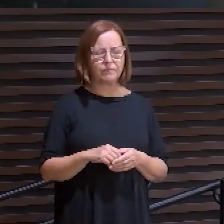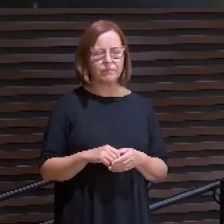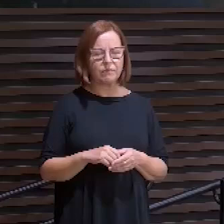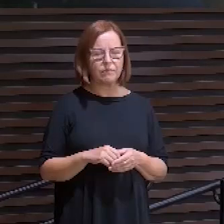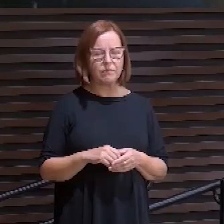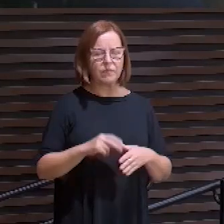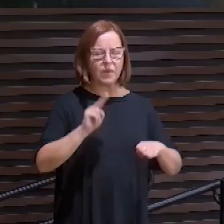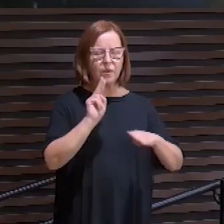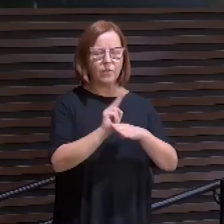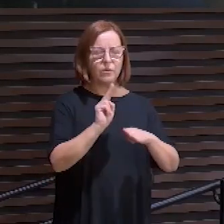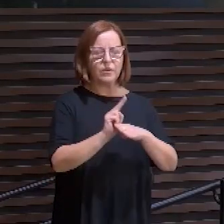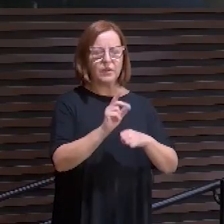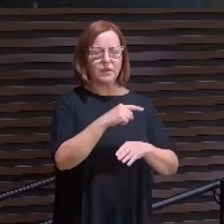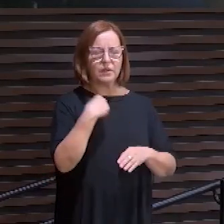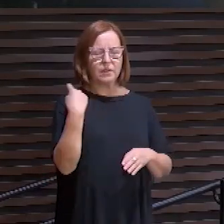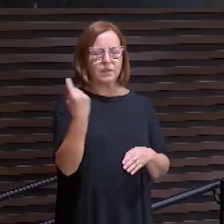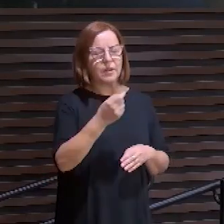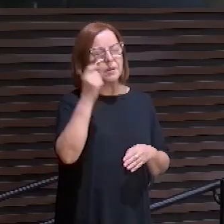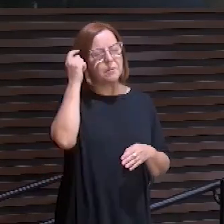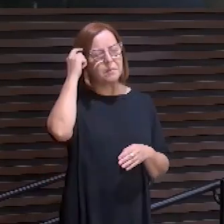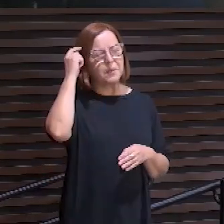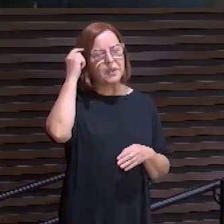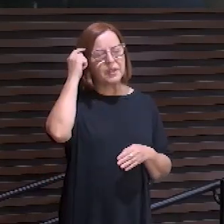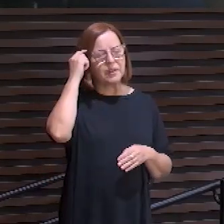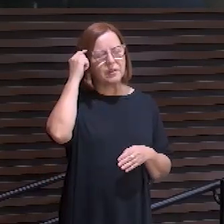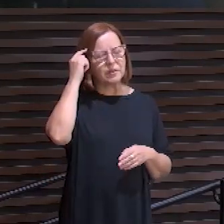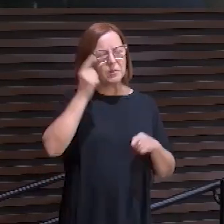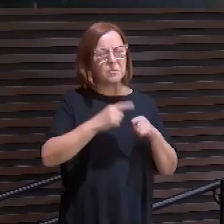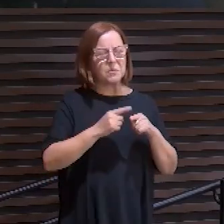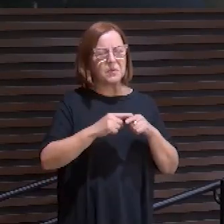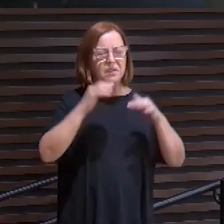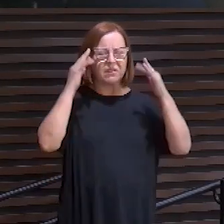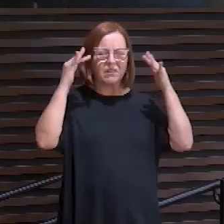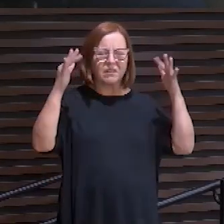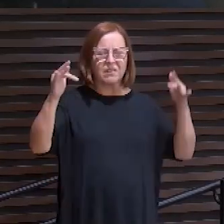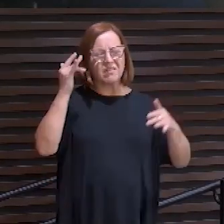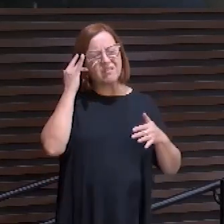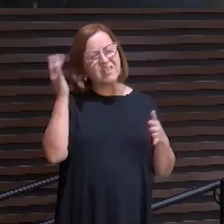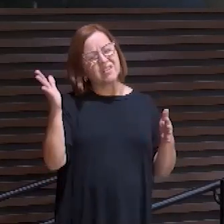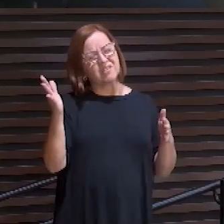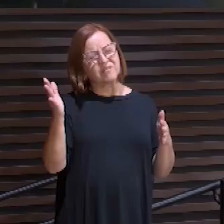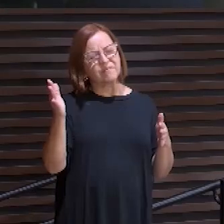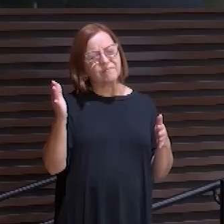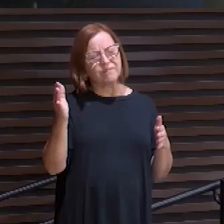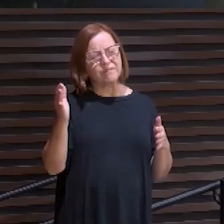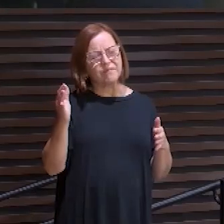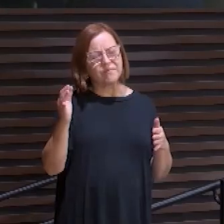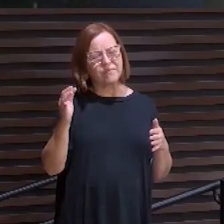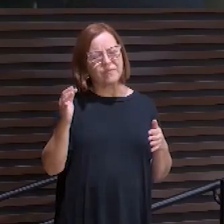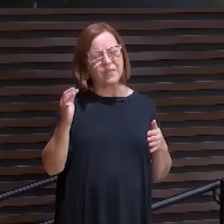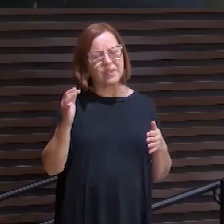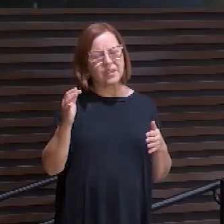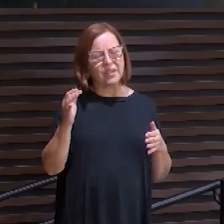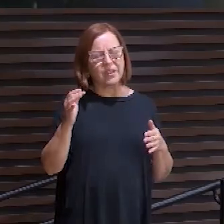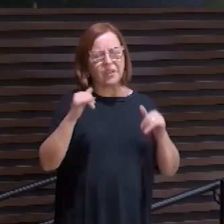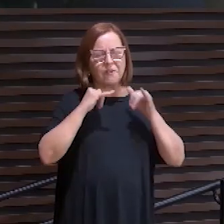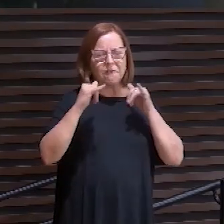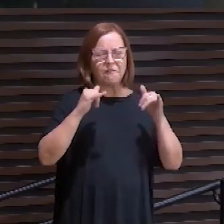cuida das nossas mentes que se distraem, e fala com aqueles a quem Tu queres